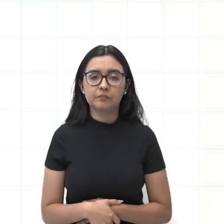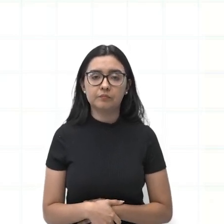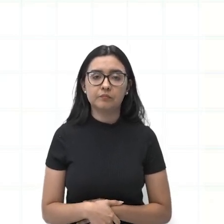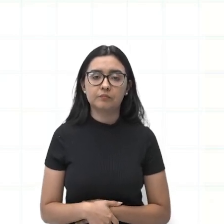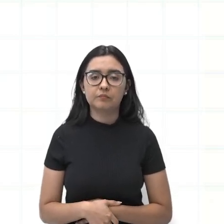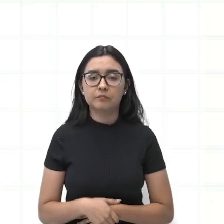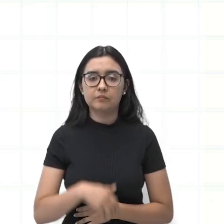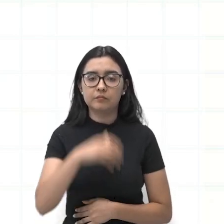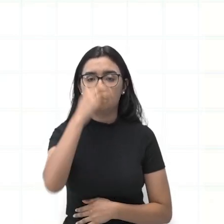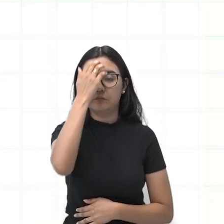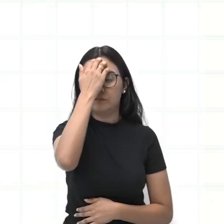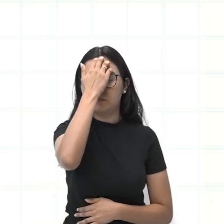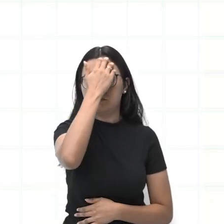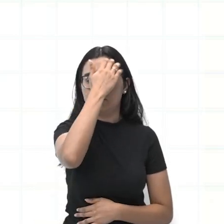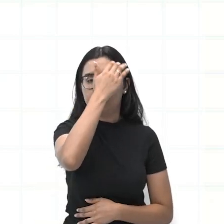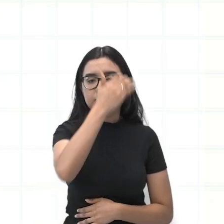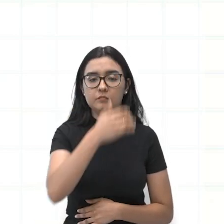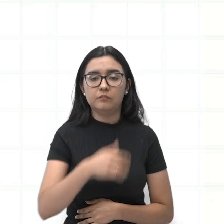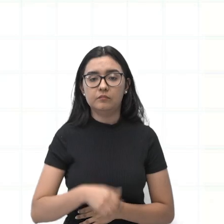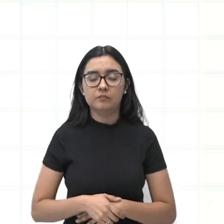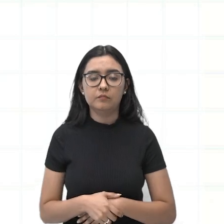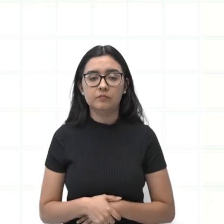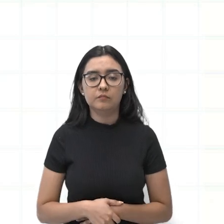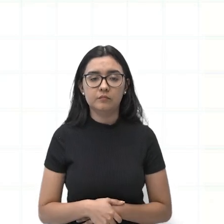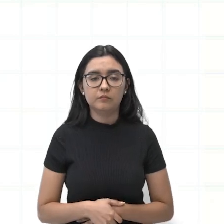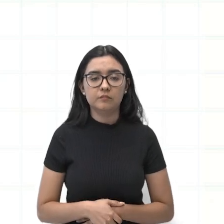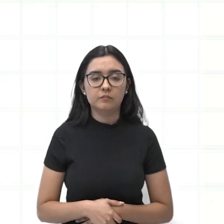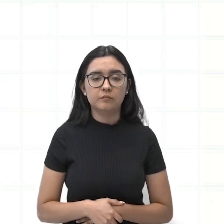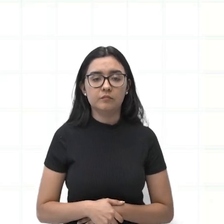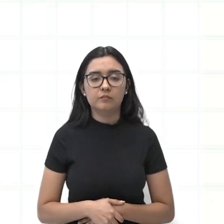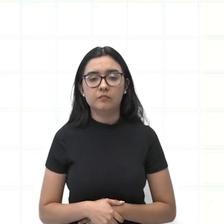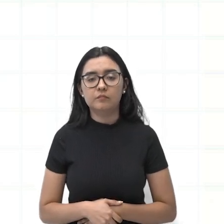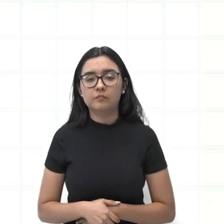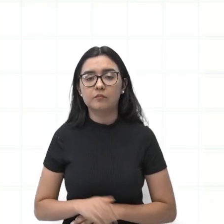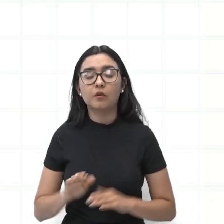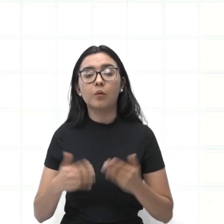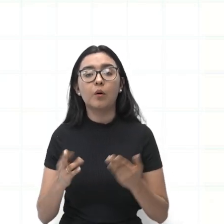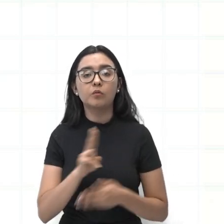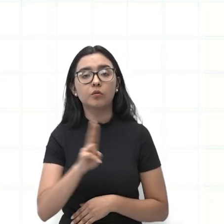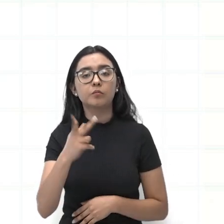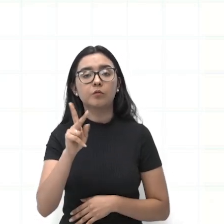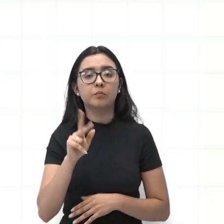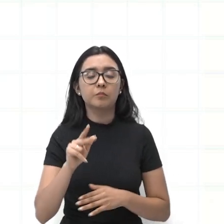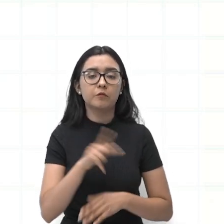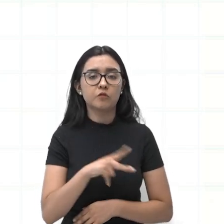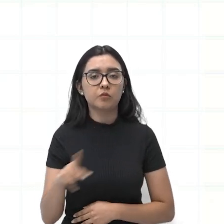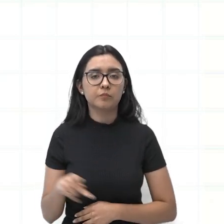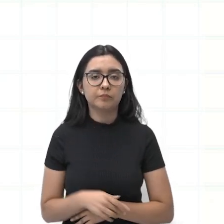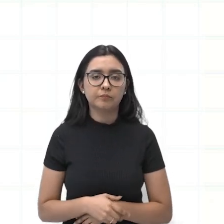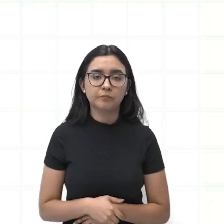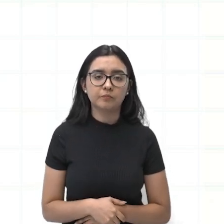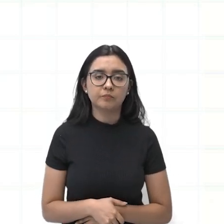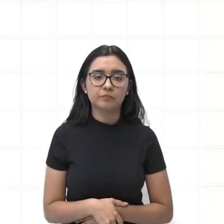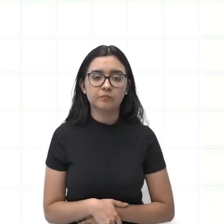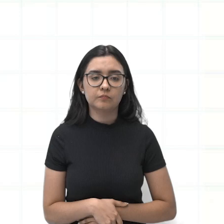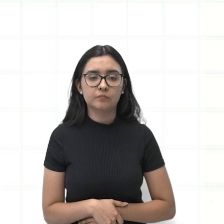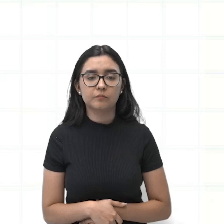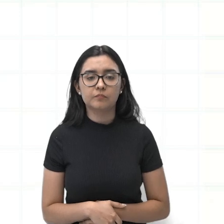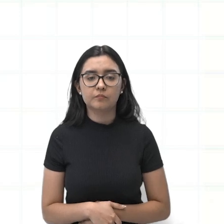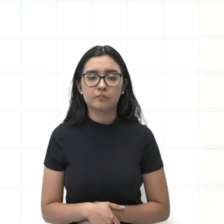escola? What's your teacher's name? What's your teacher's name? Qual é o nome do professor de vocês?